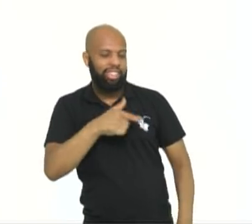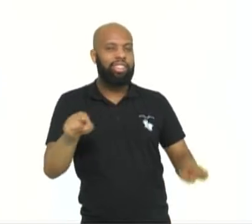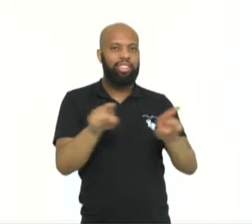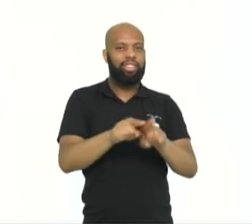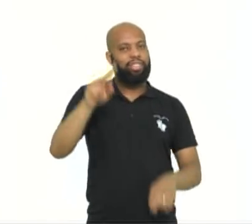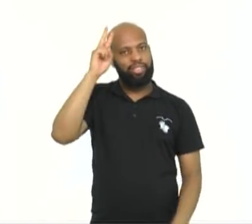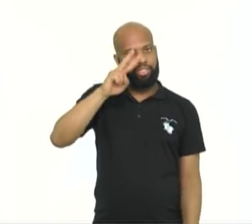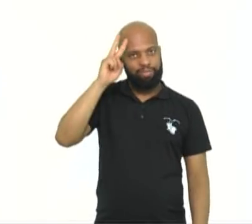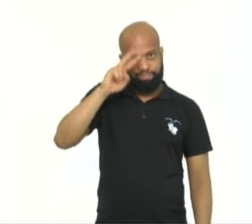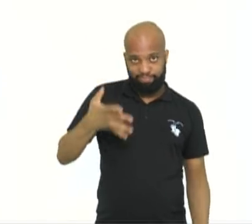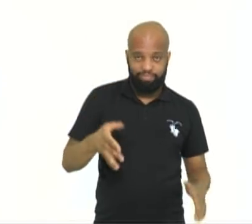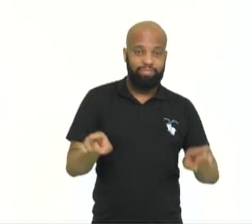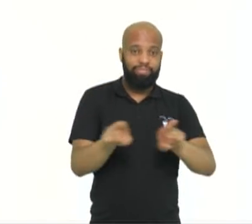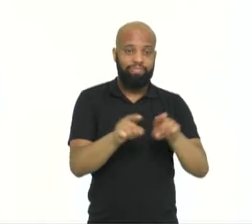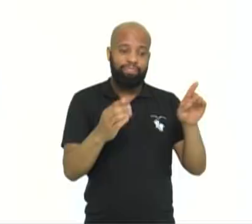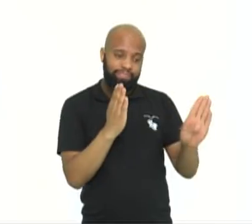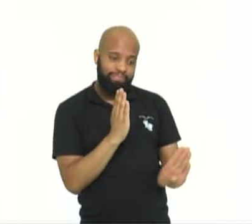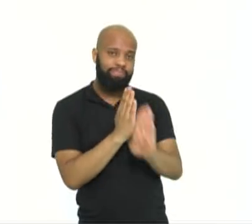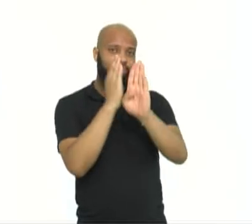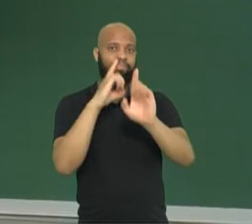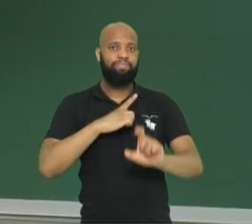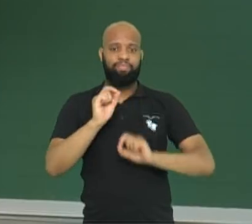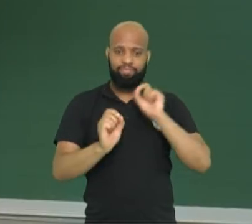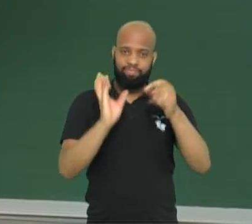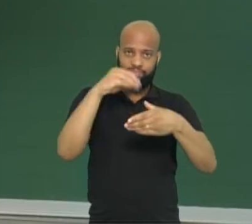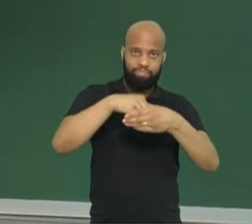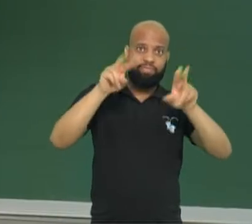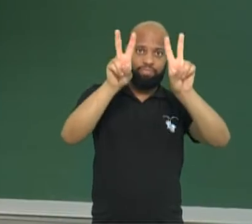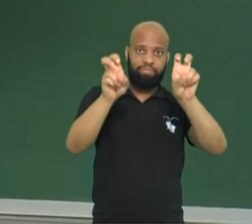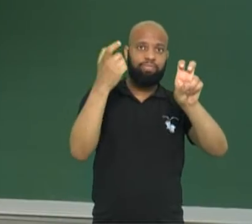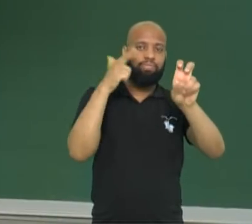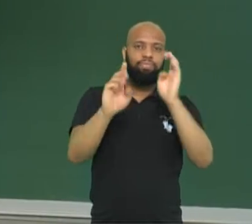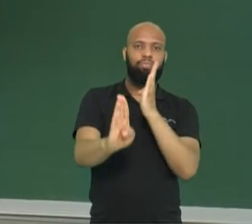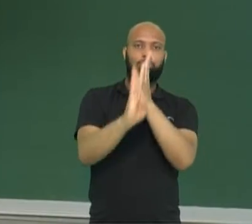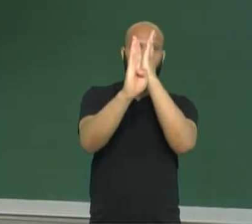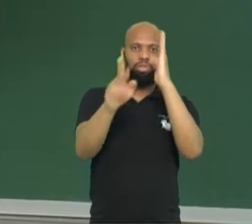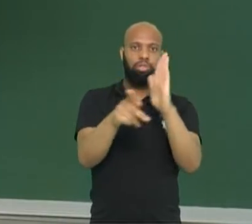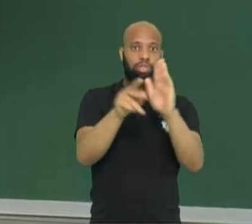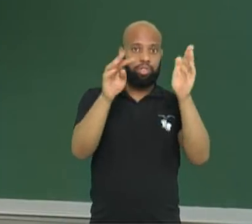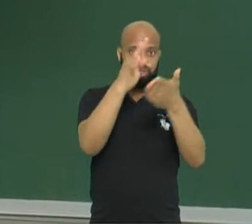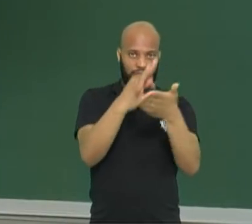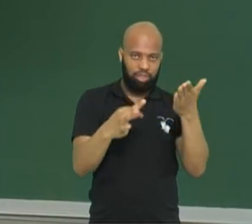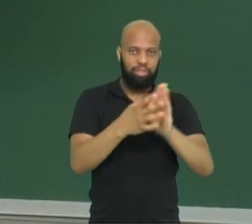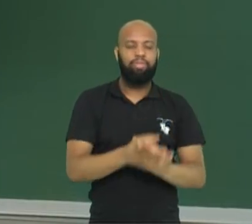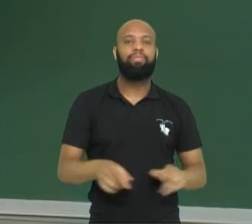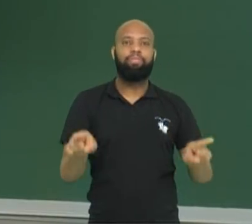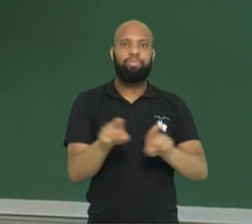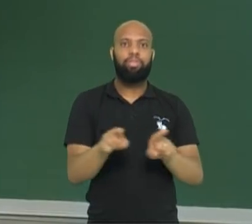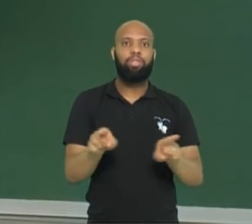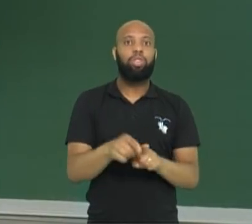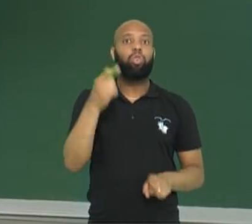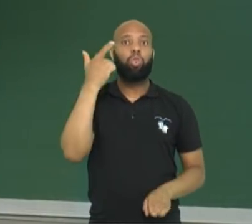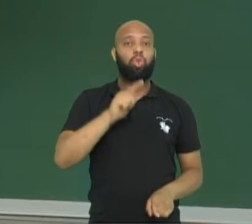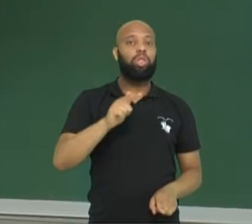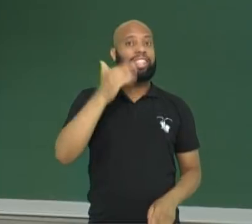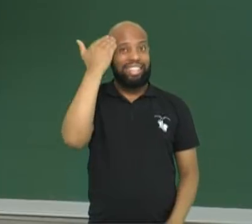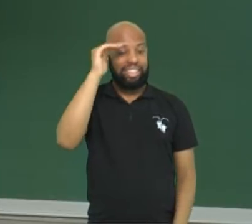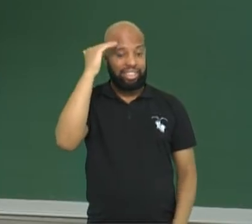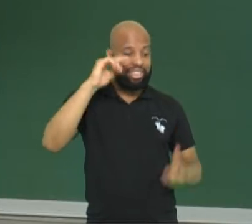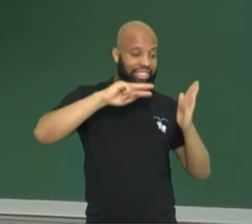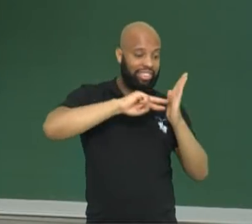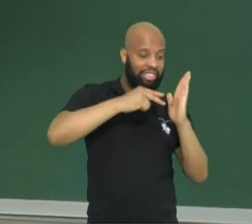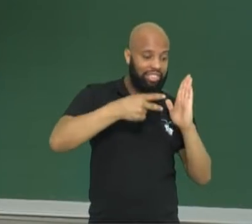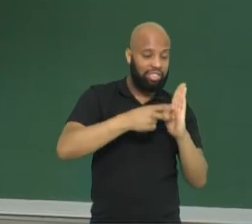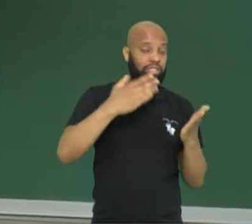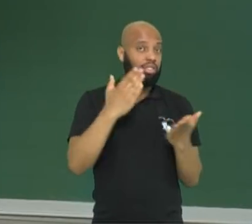interessante, né? Identificamos, então, a temática ali presente neste texto, inferimos, então, alguns